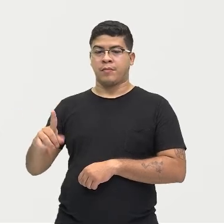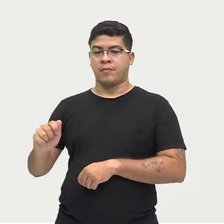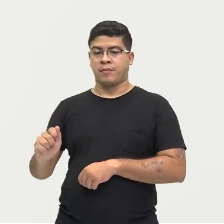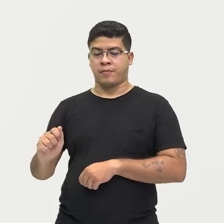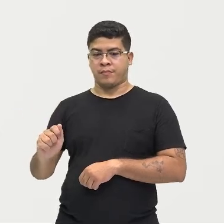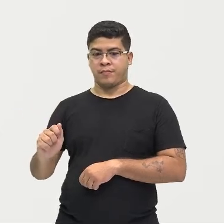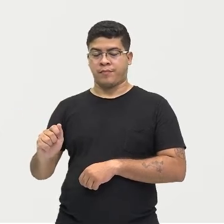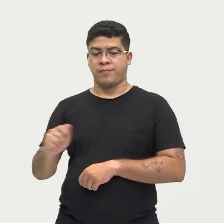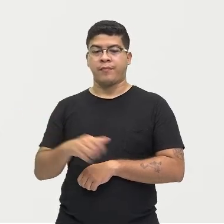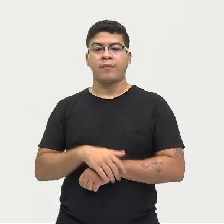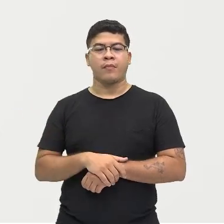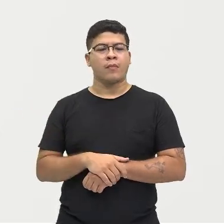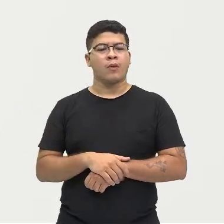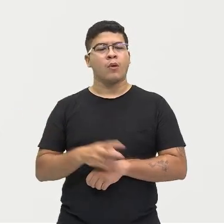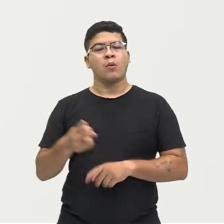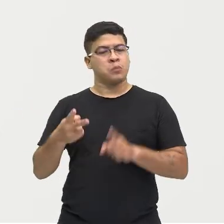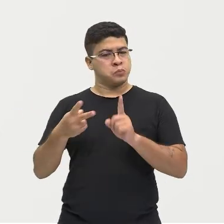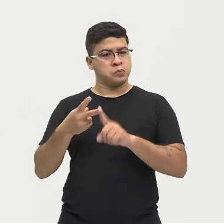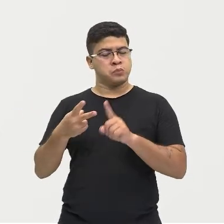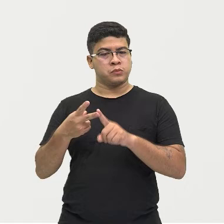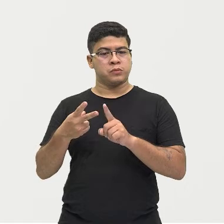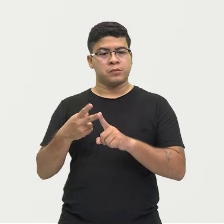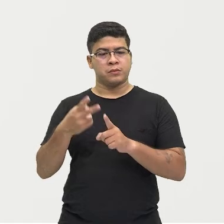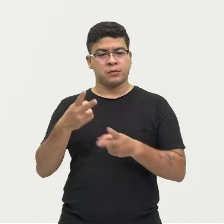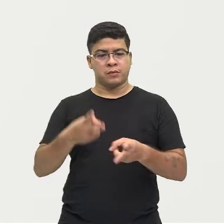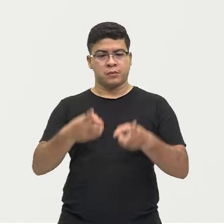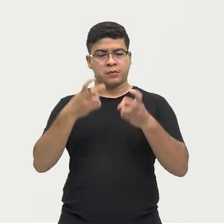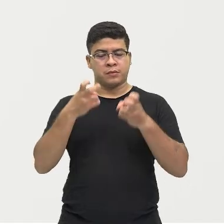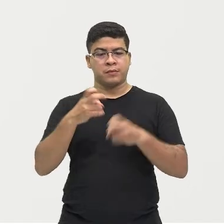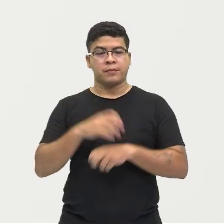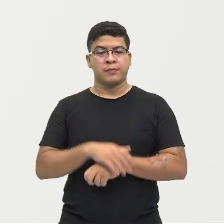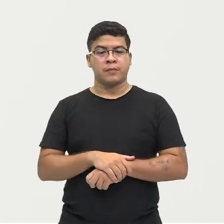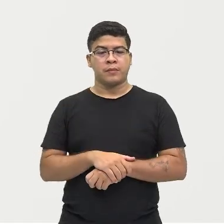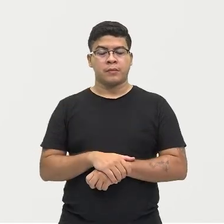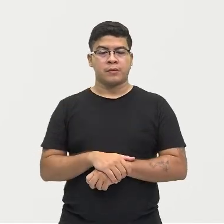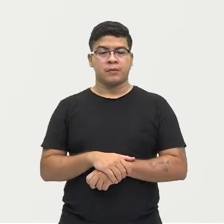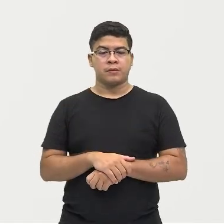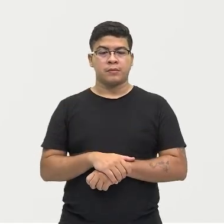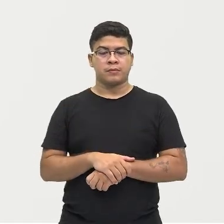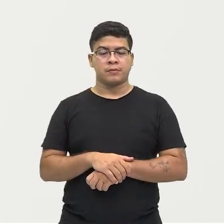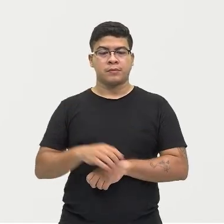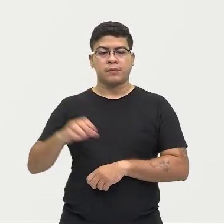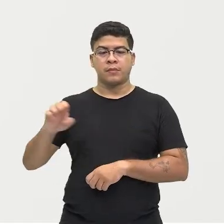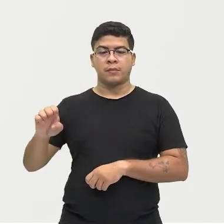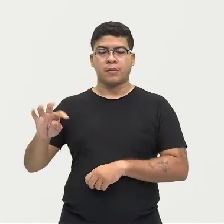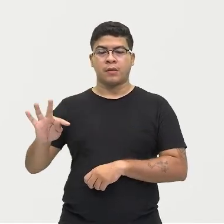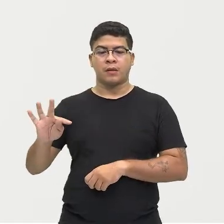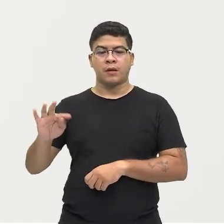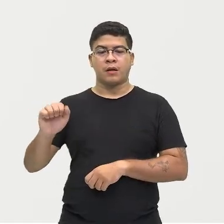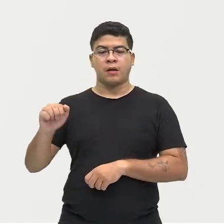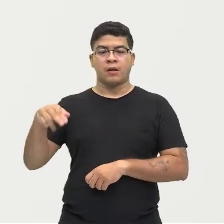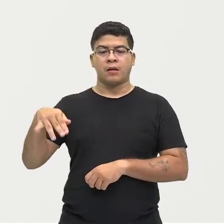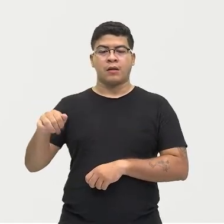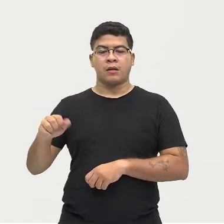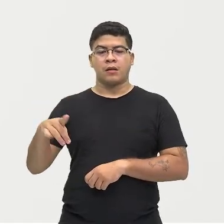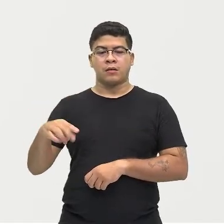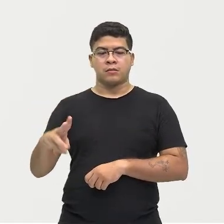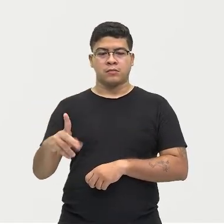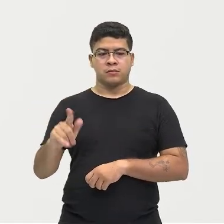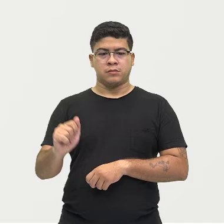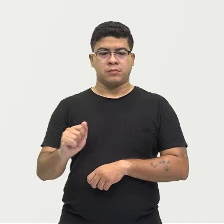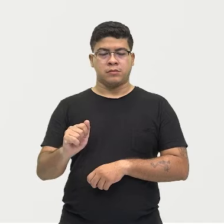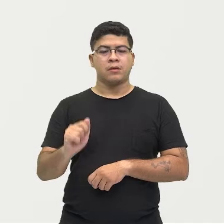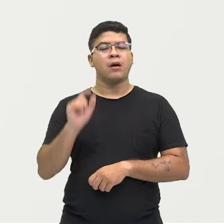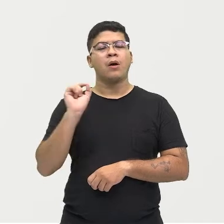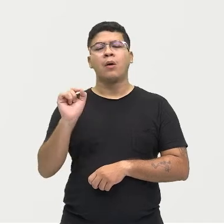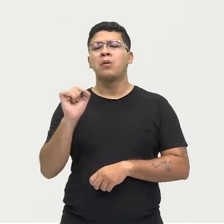nome dele. Viram a diferença da amida para amina? Na amina é etil, metil, amina. A gente sempre